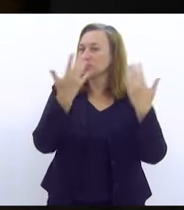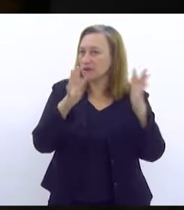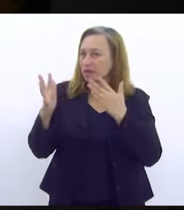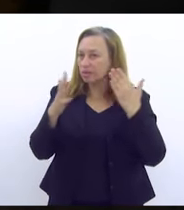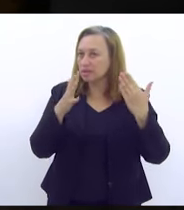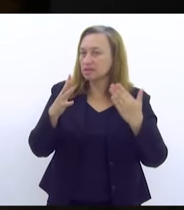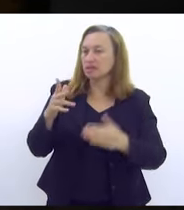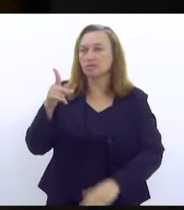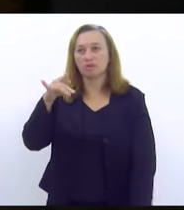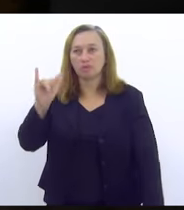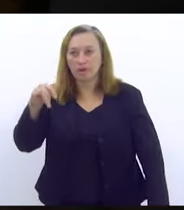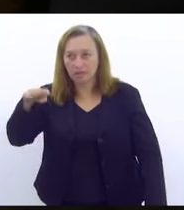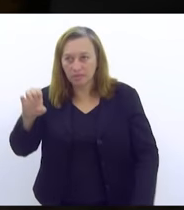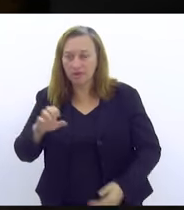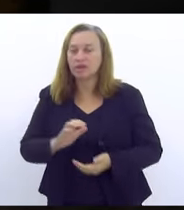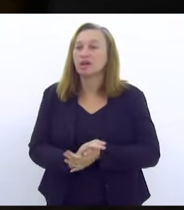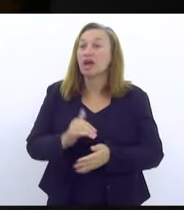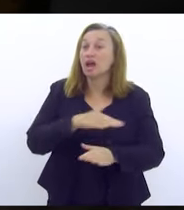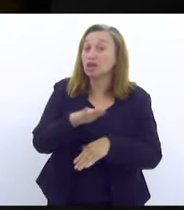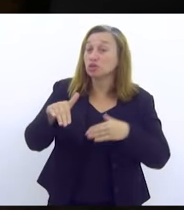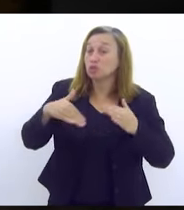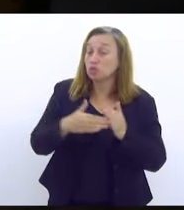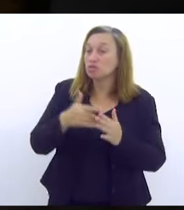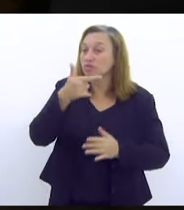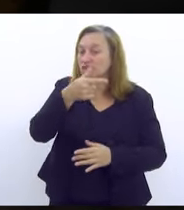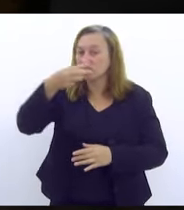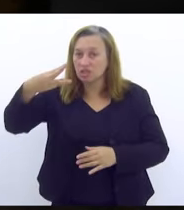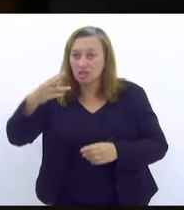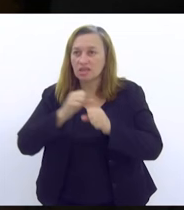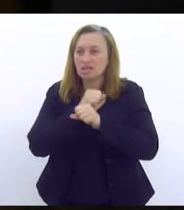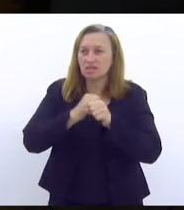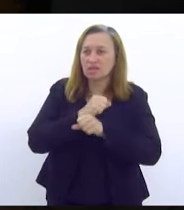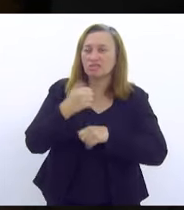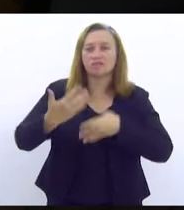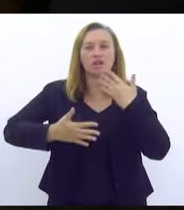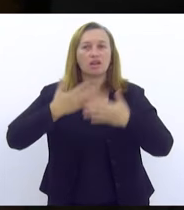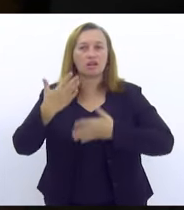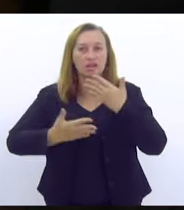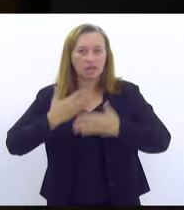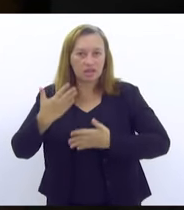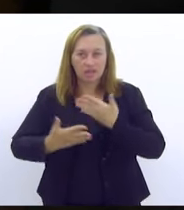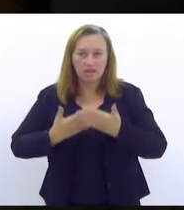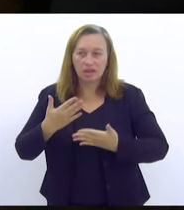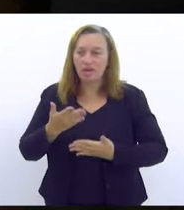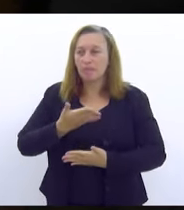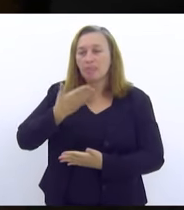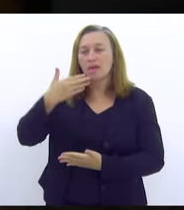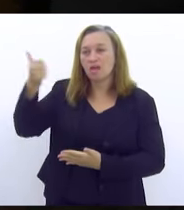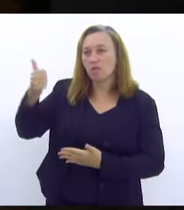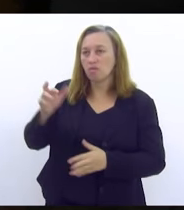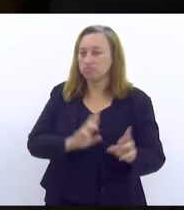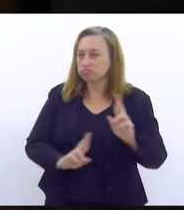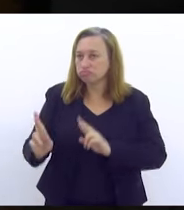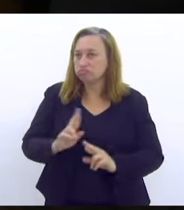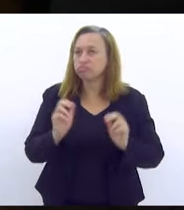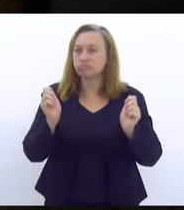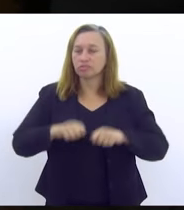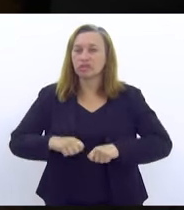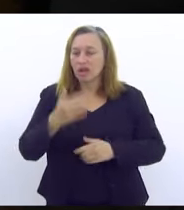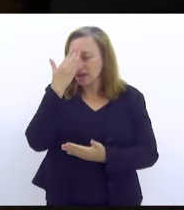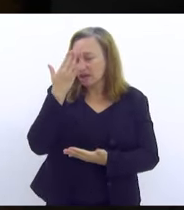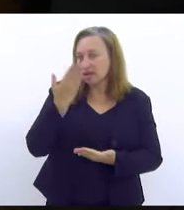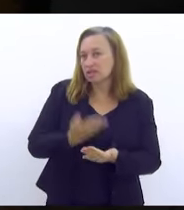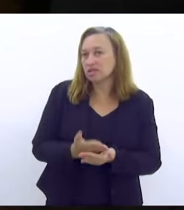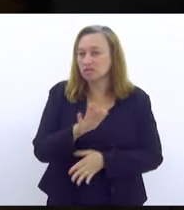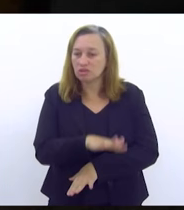países. Foram, ao todo, 23 anos de muito prazer e a melhor relação possível. Acredito que aquelas